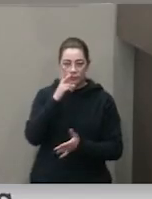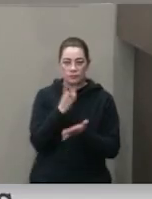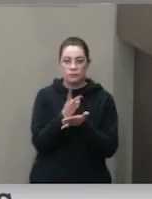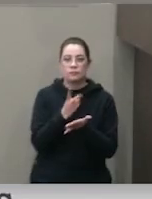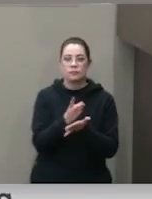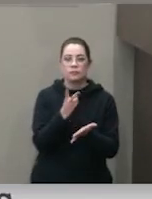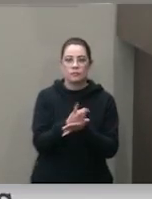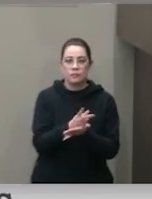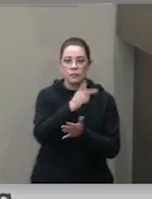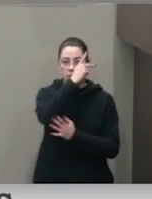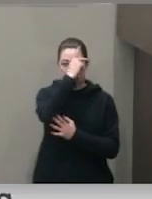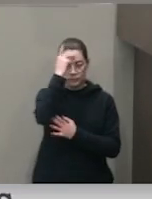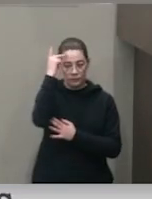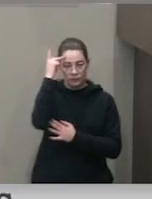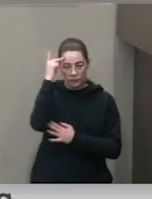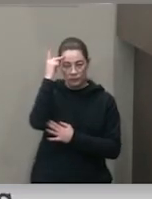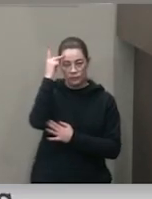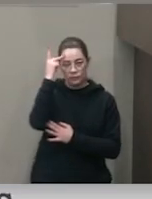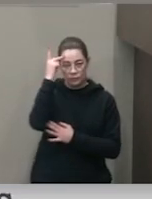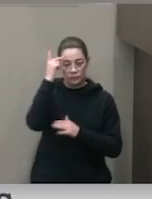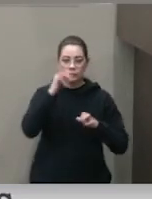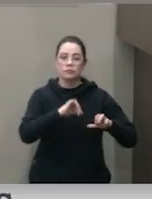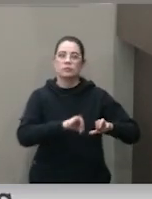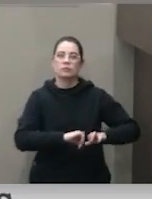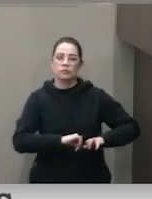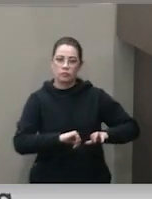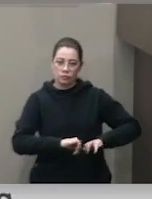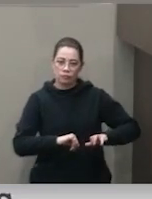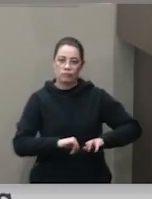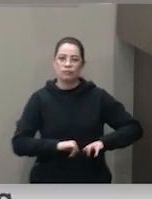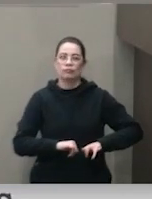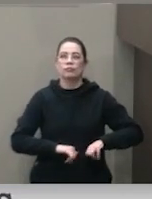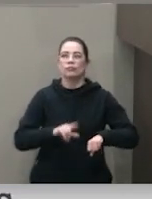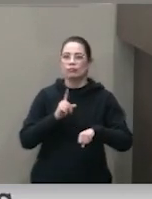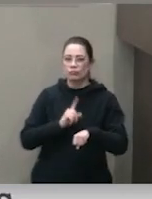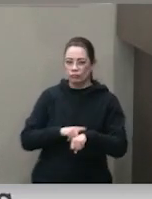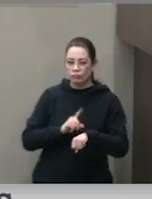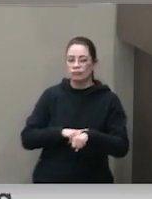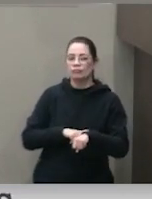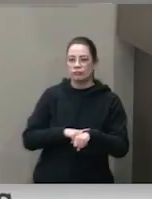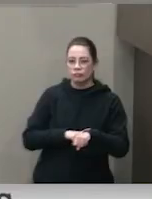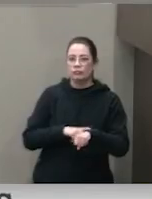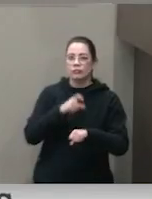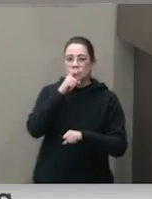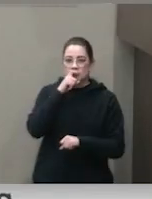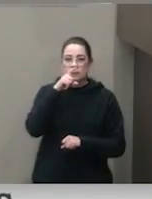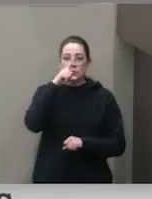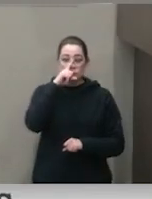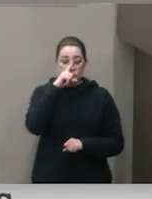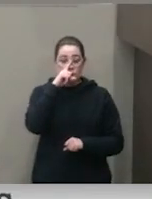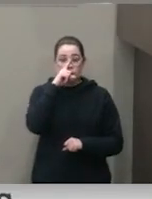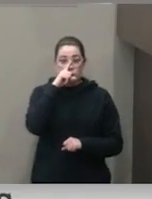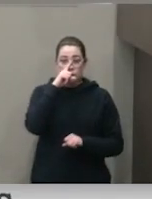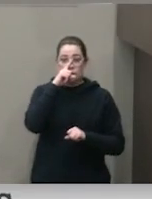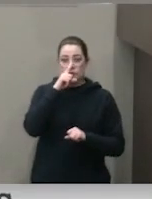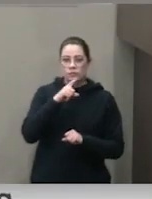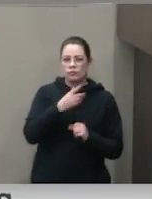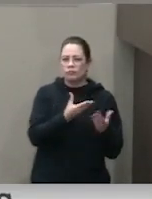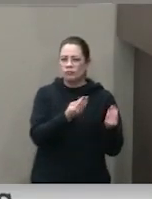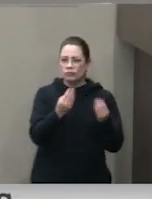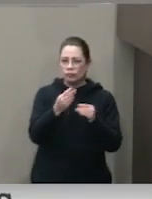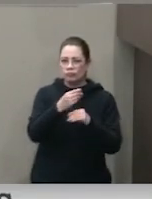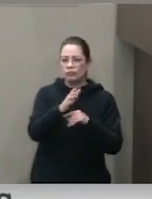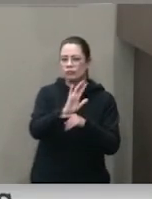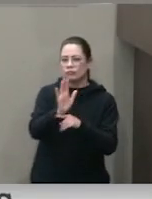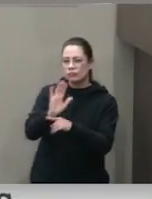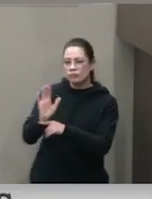constante que as pessoas podem sofrer a qualquer momento. Os pais e mães, tem quantos vídeos circulando